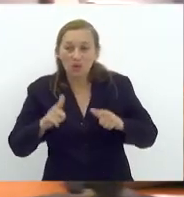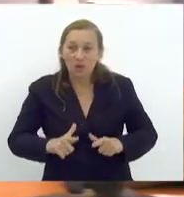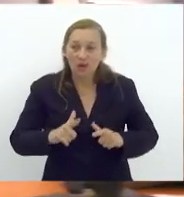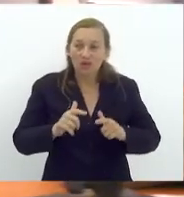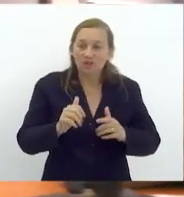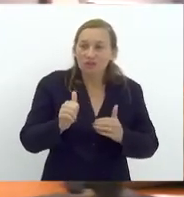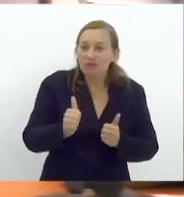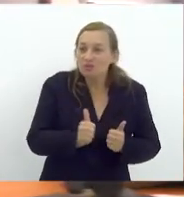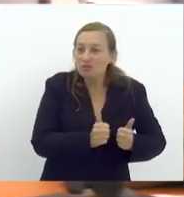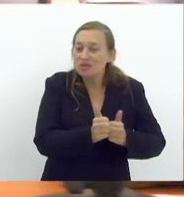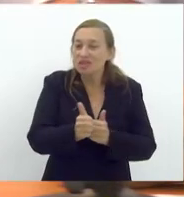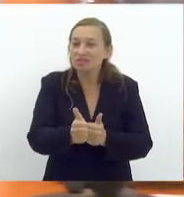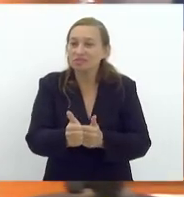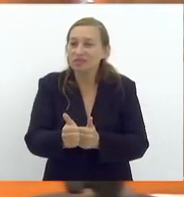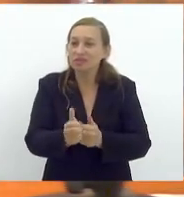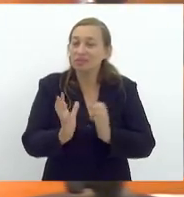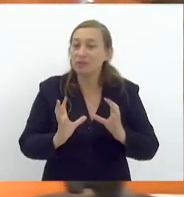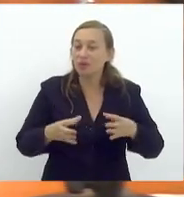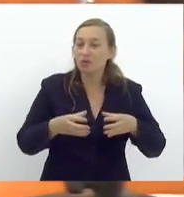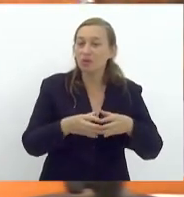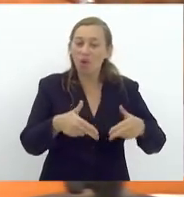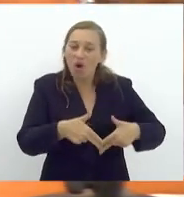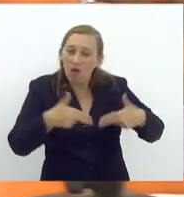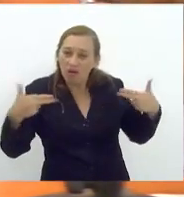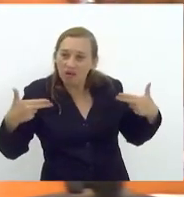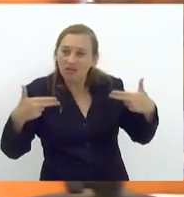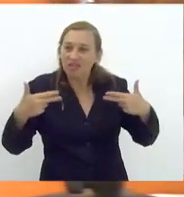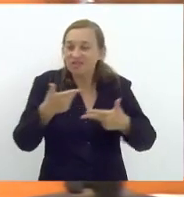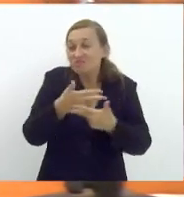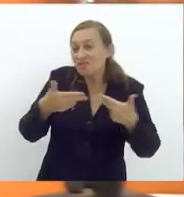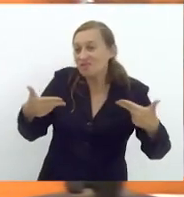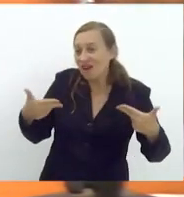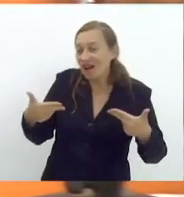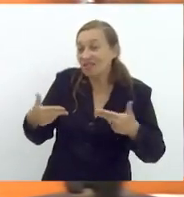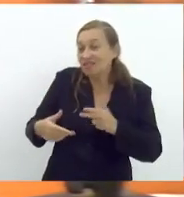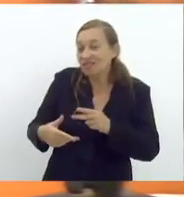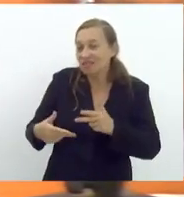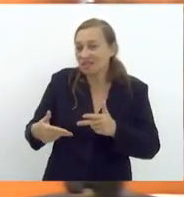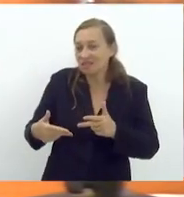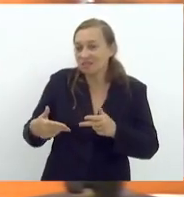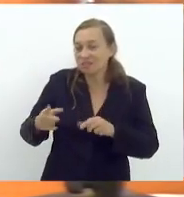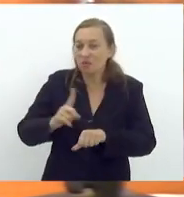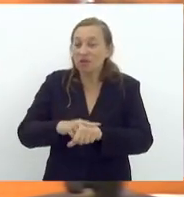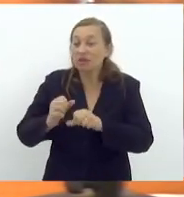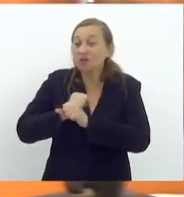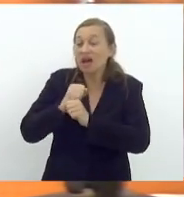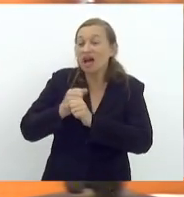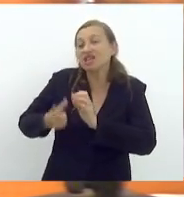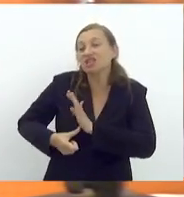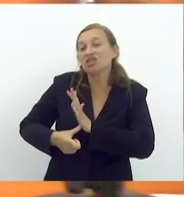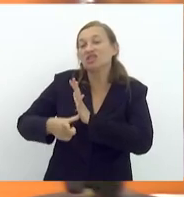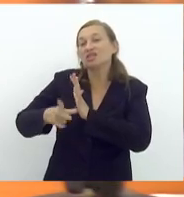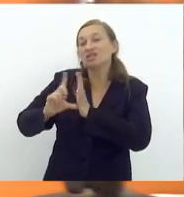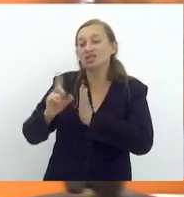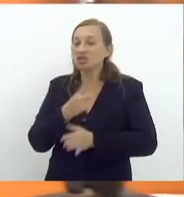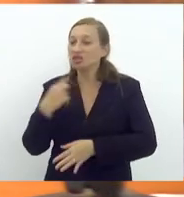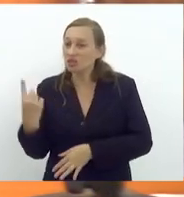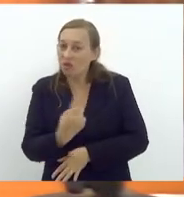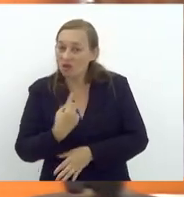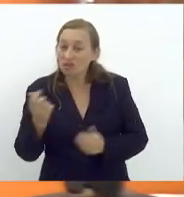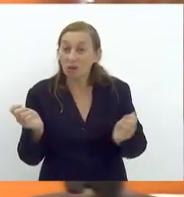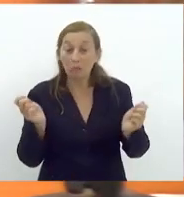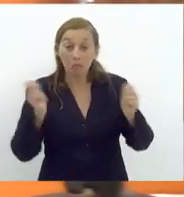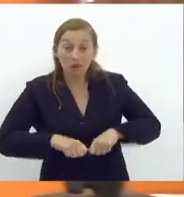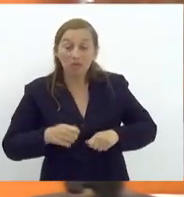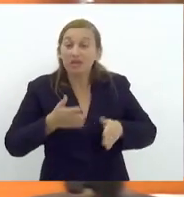caminho trilhado pela comunidade hip hop por muitos Antes de nós que nos possibilitou hoje ter